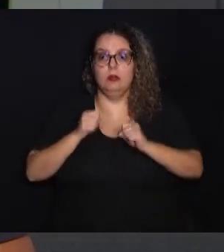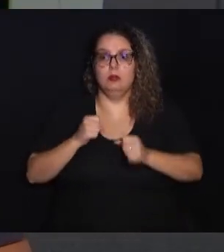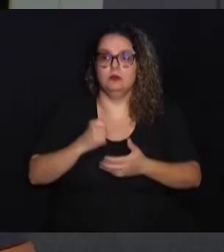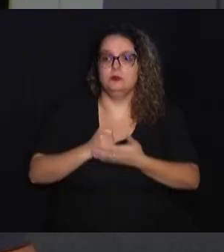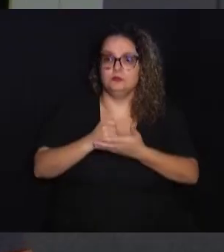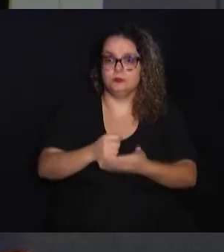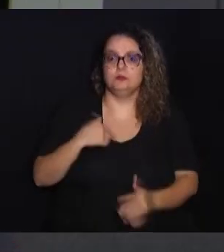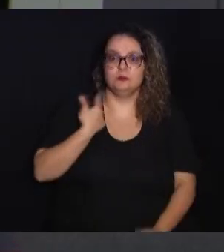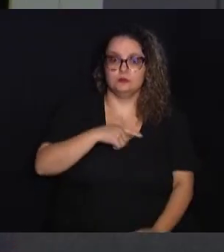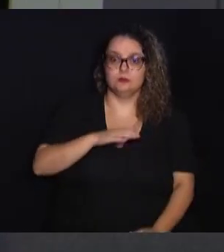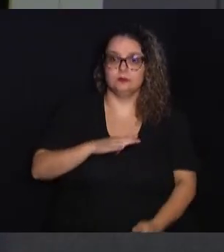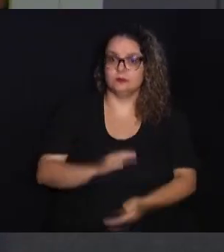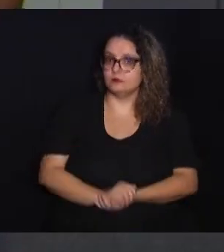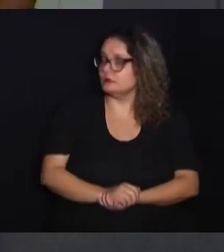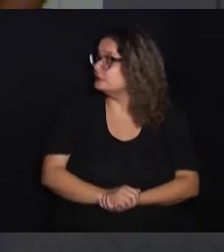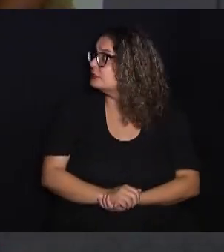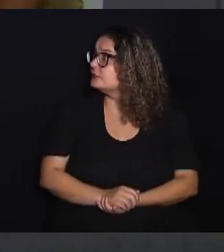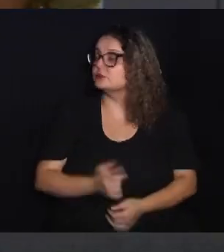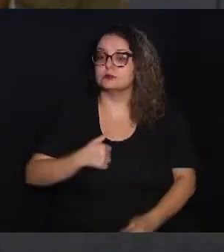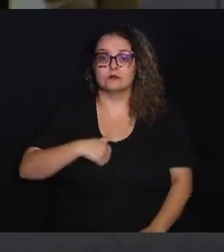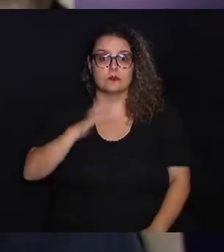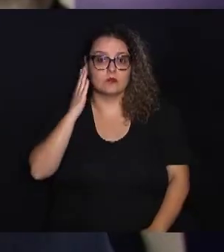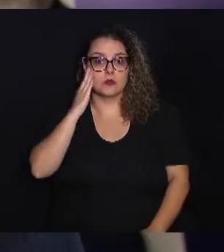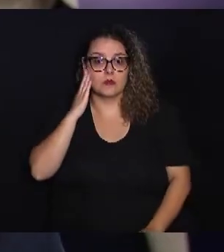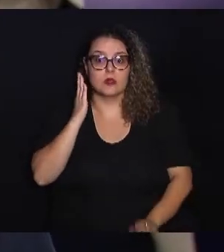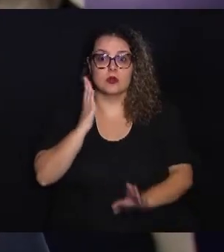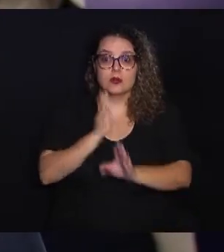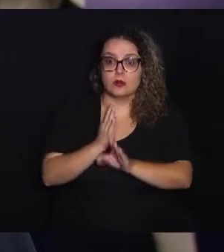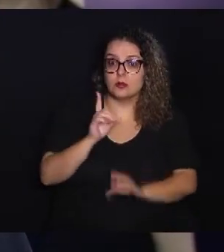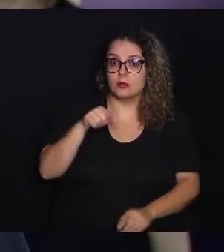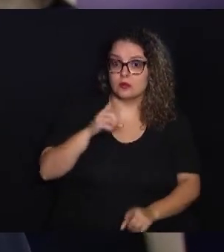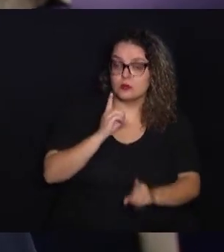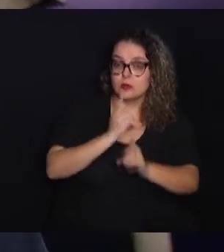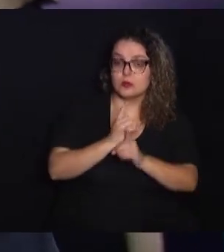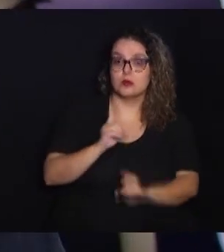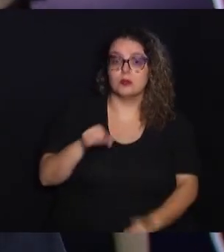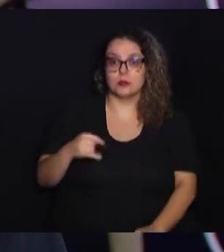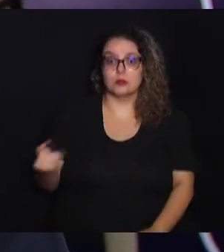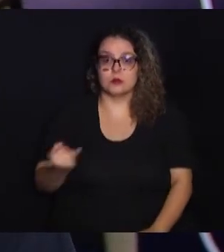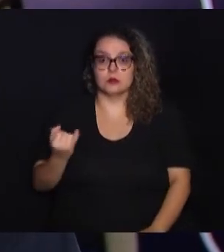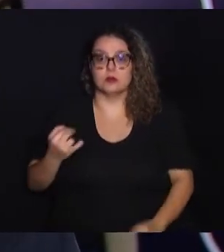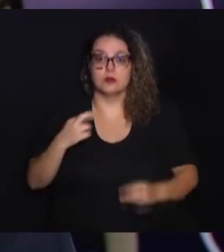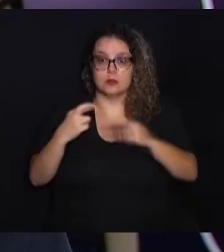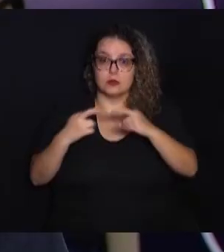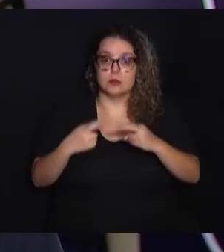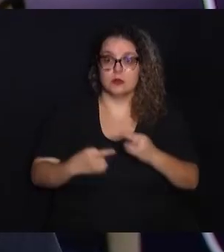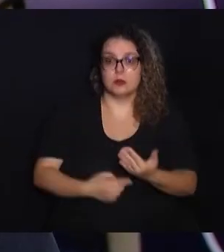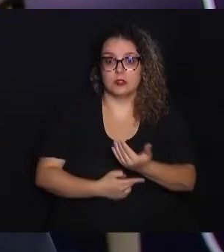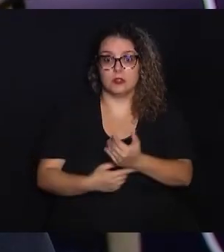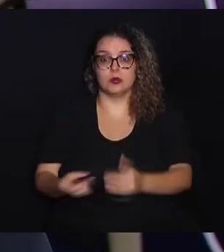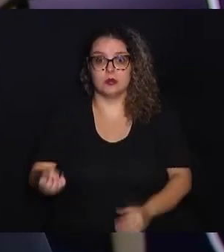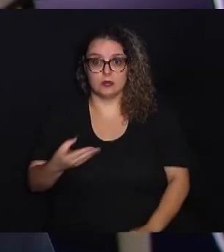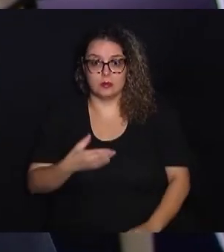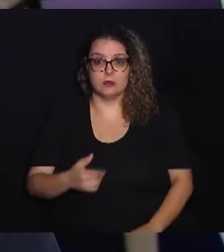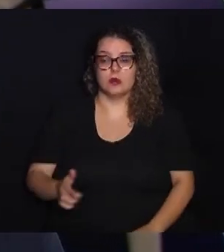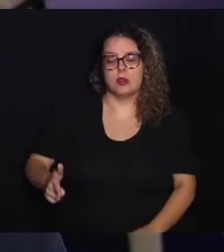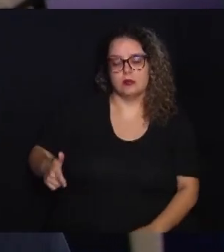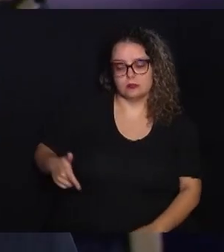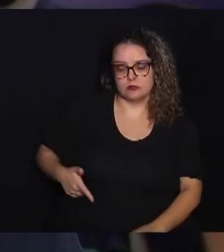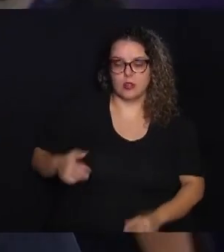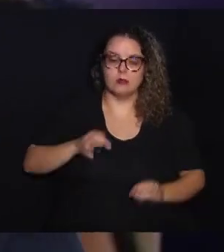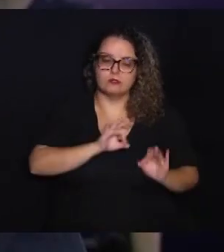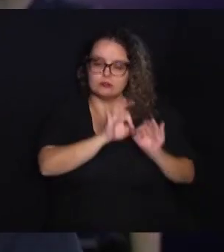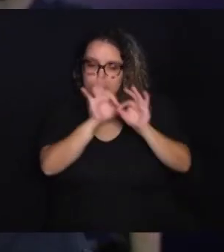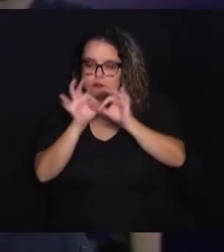que deram certo, que a gente possa levar para nossa cidade. Eu entendo que o encontro ele é importante para a gente verificar as novas